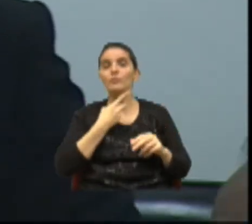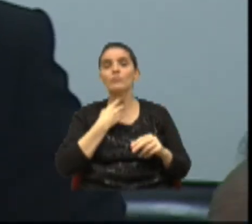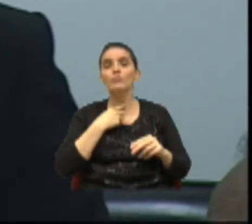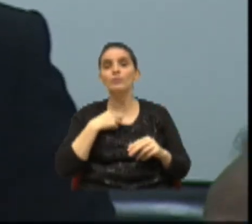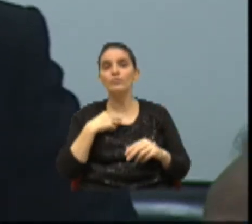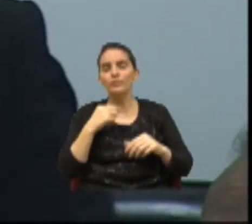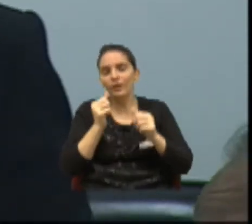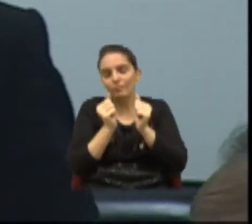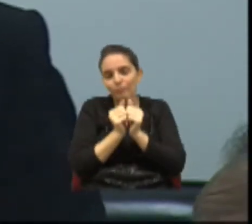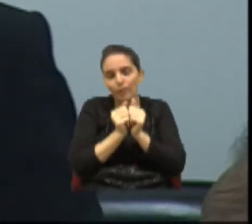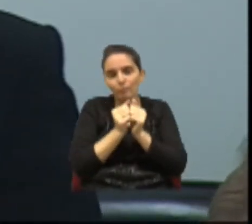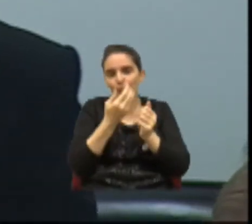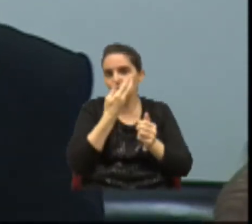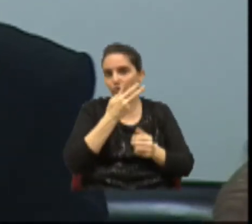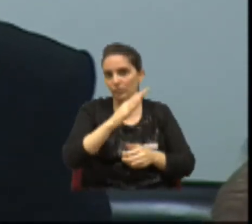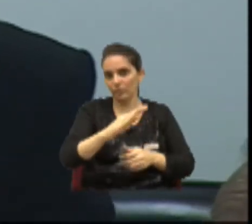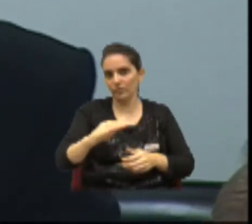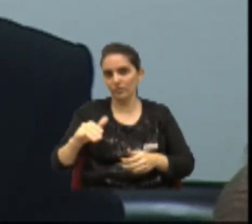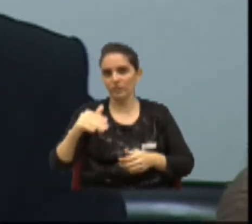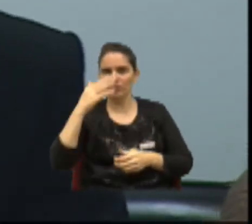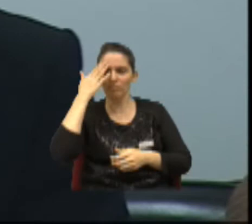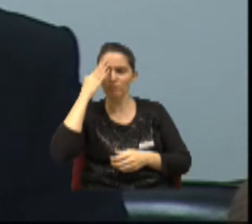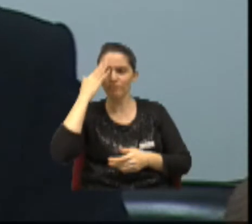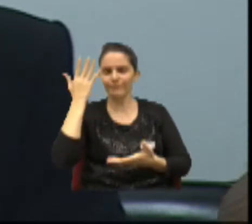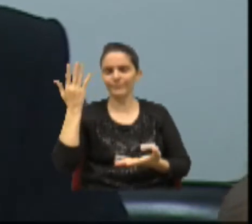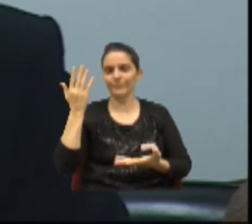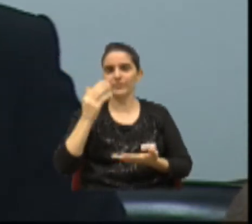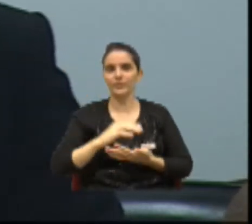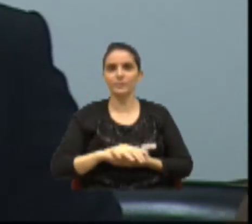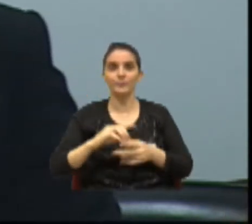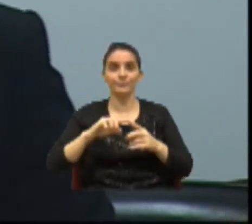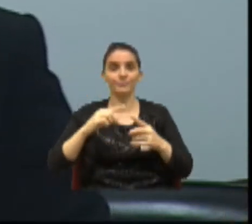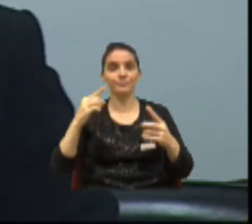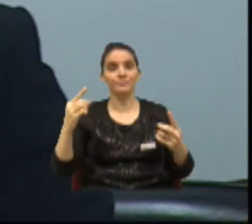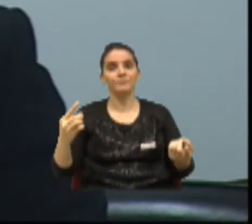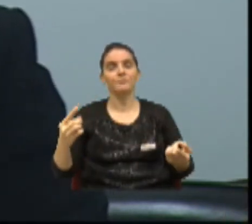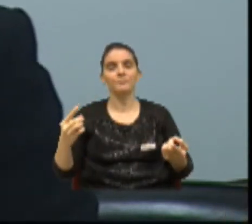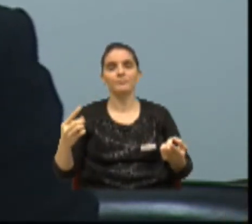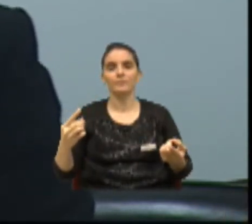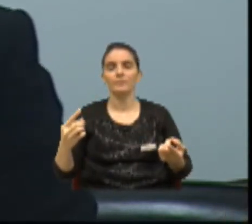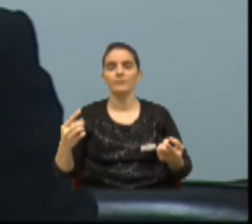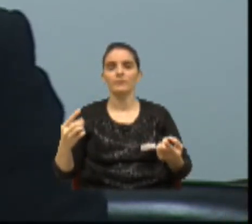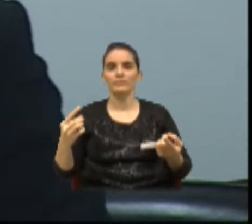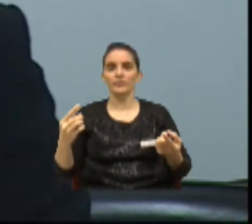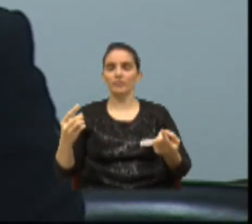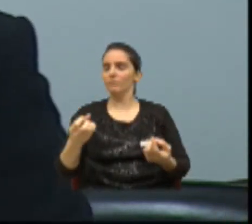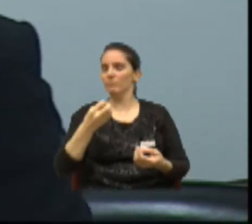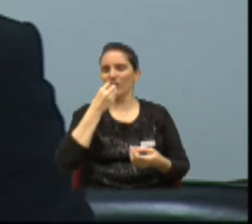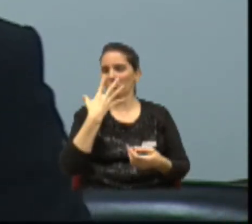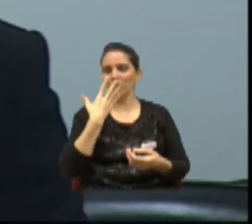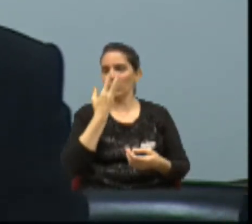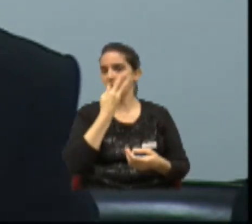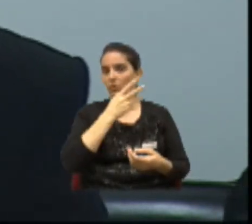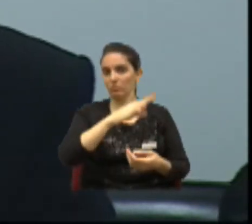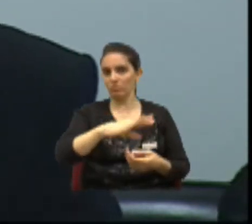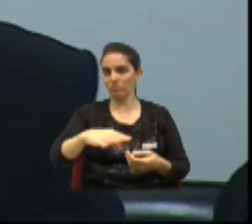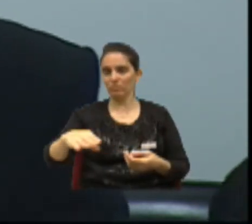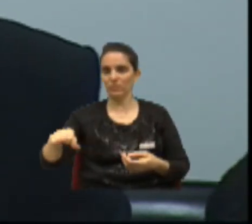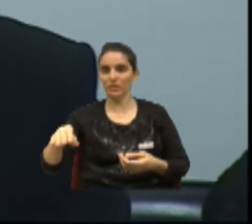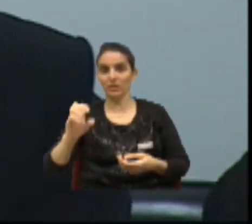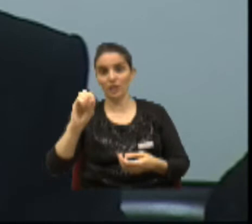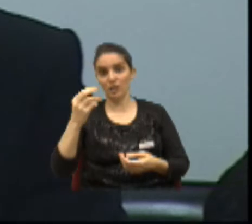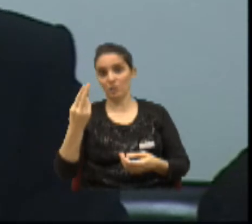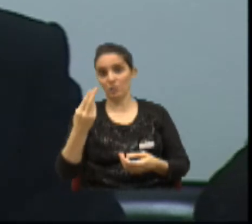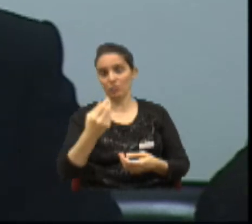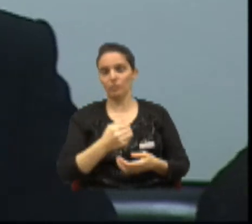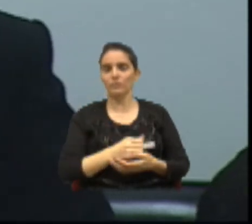estar próximo, nós sabemos, entendemos isso, mas isso não pode se sobrepor,